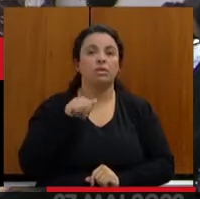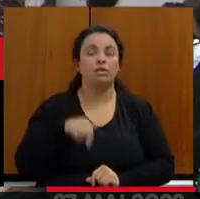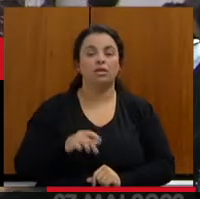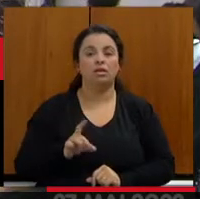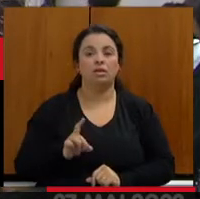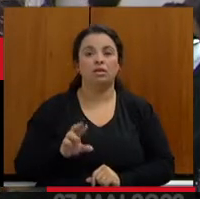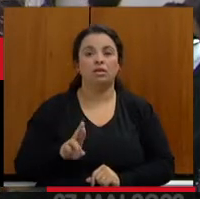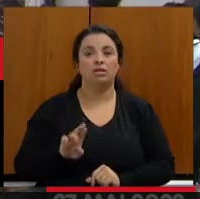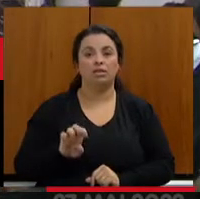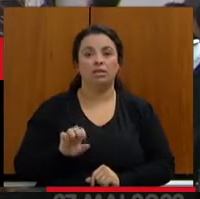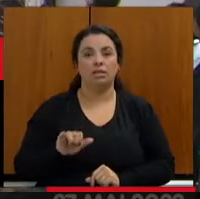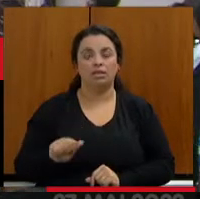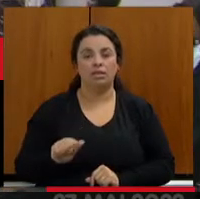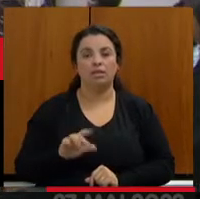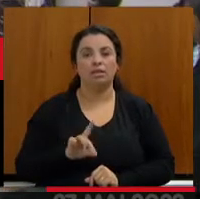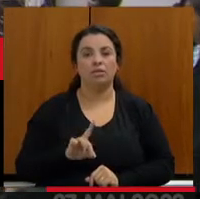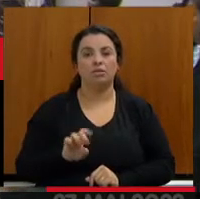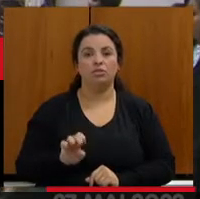Jesus